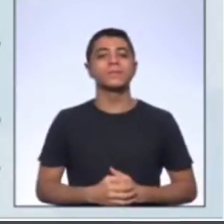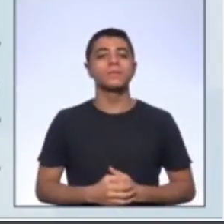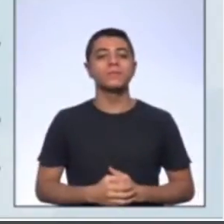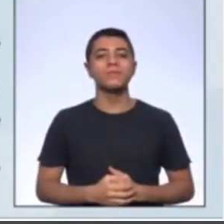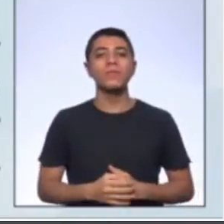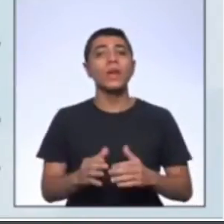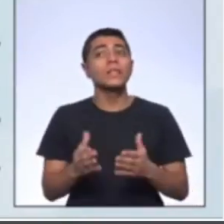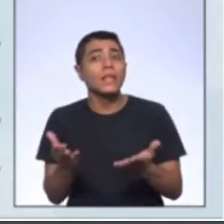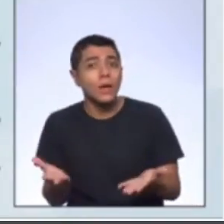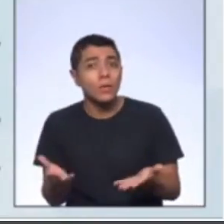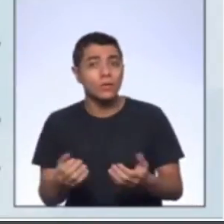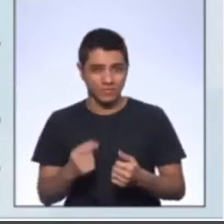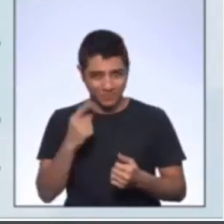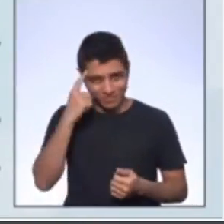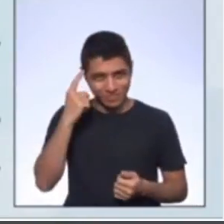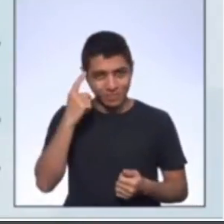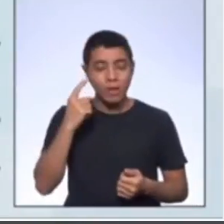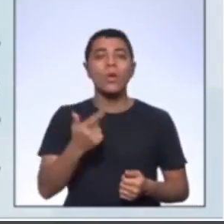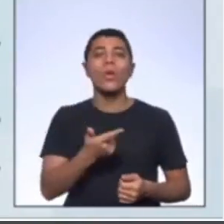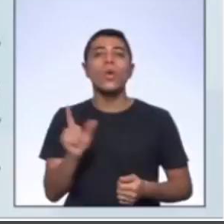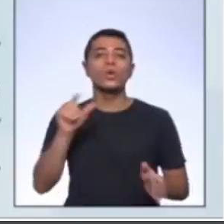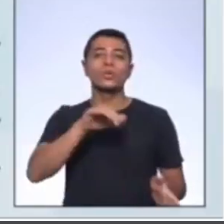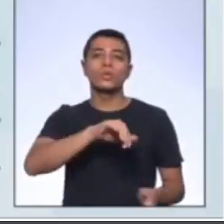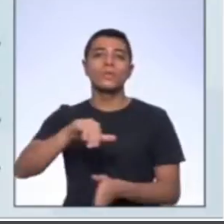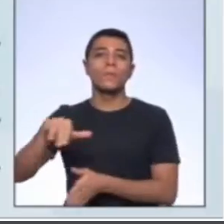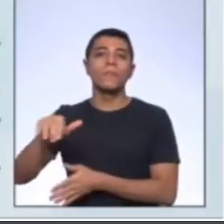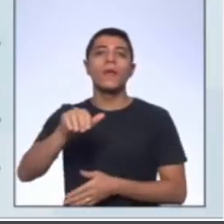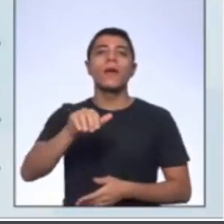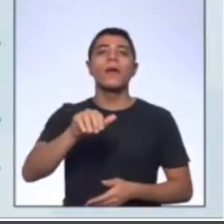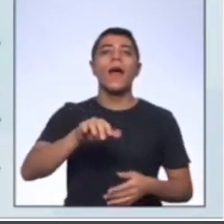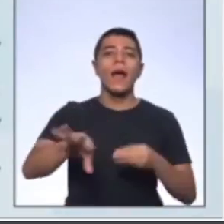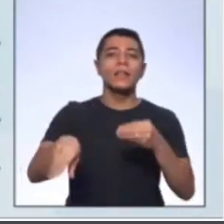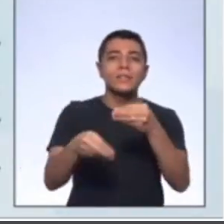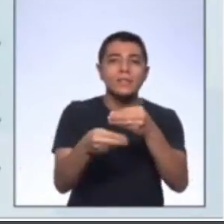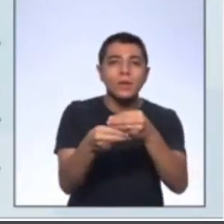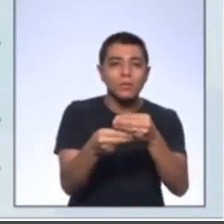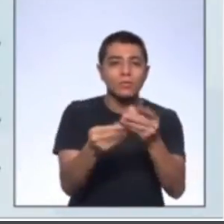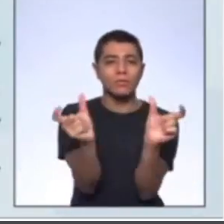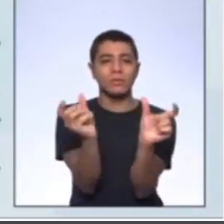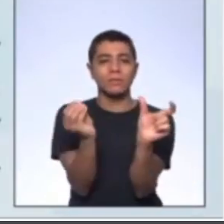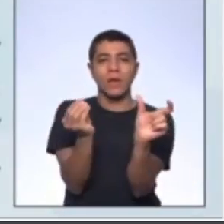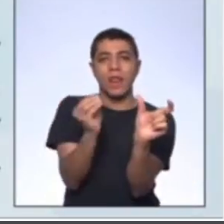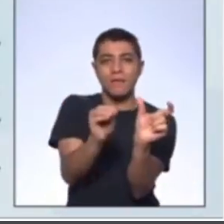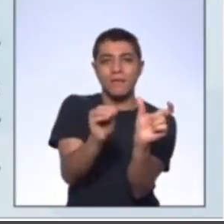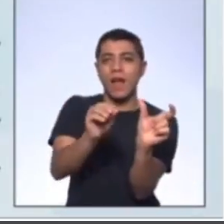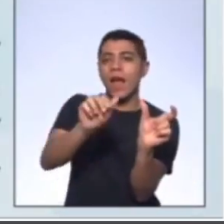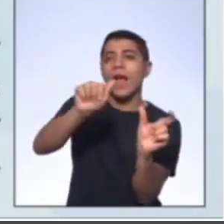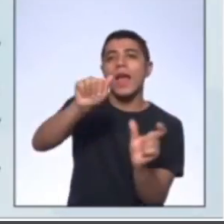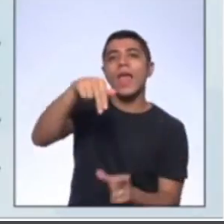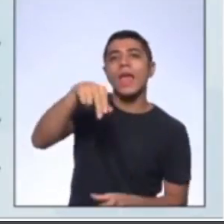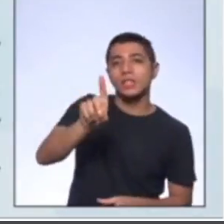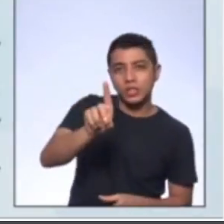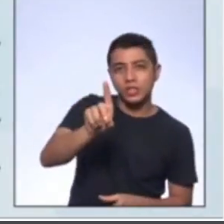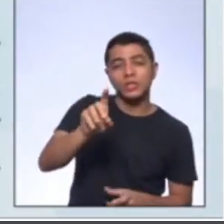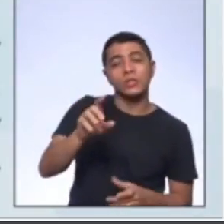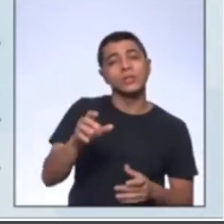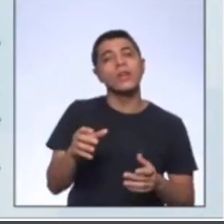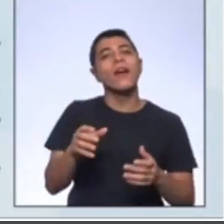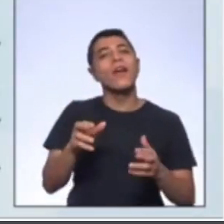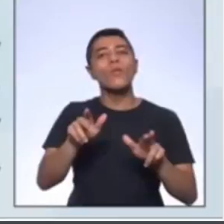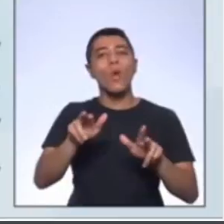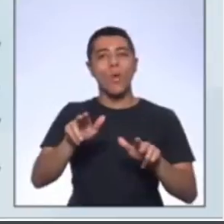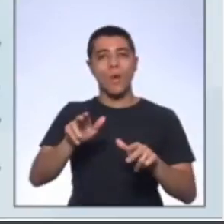vocês já devem conhecer o terninho and que significa e né ou sou significa igualmente também